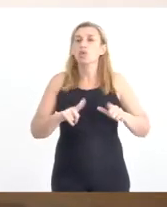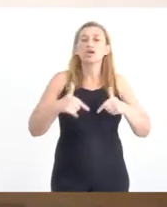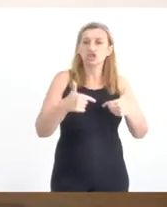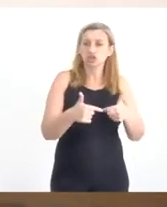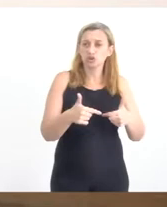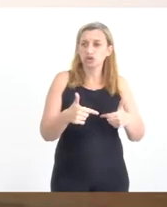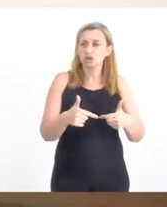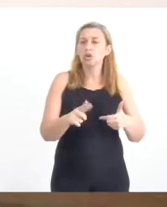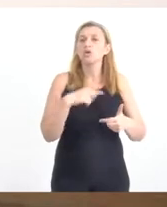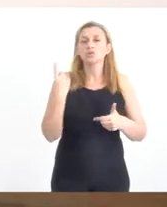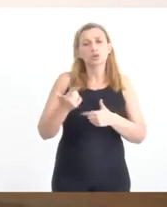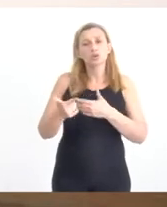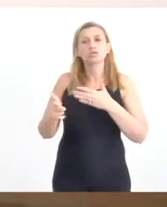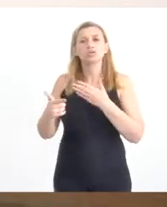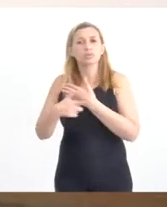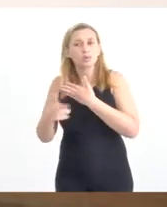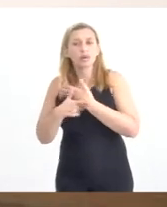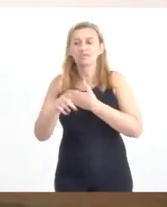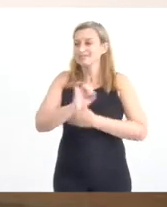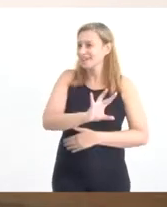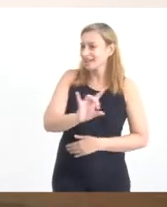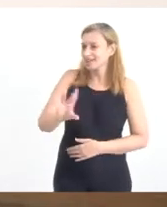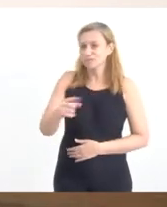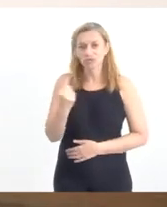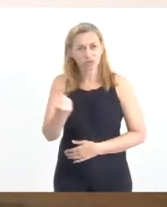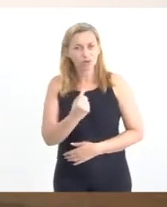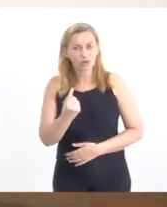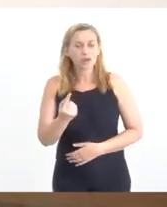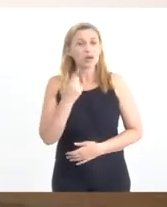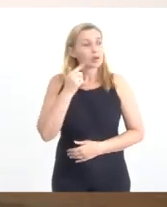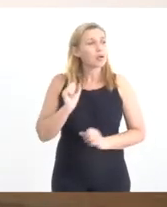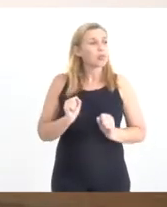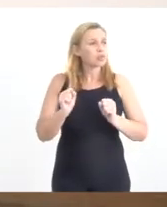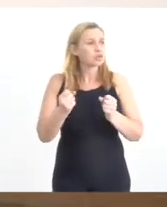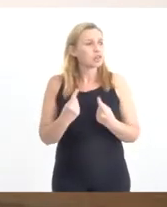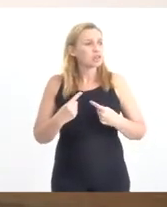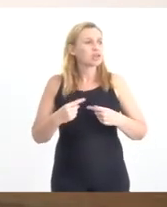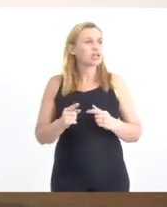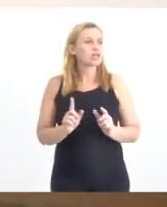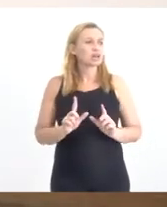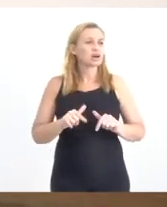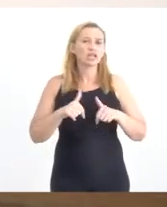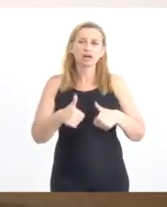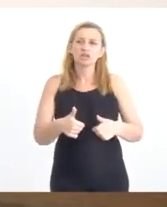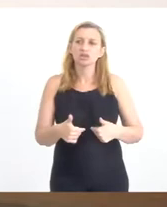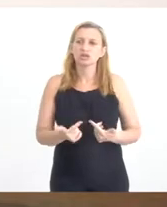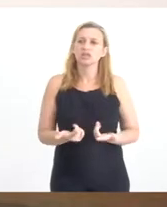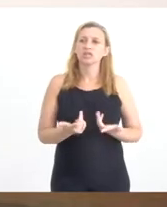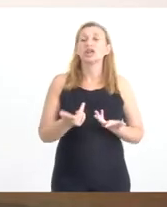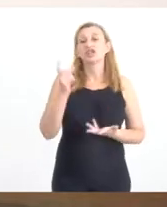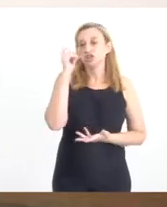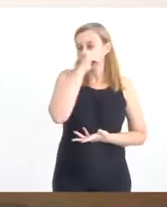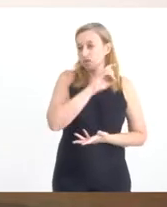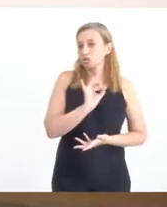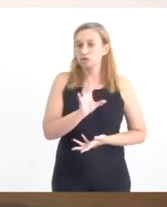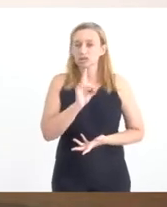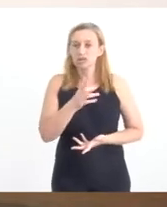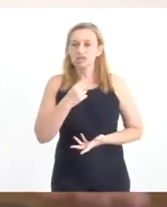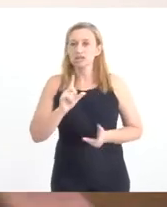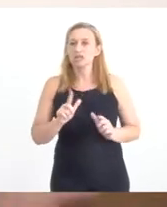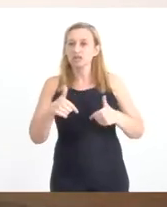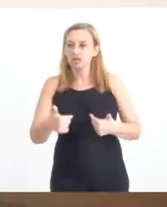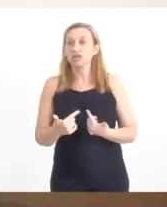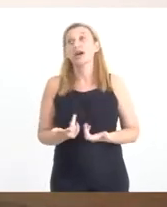Qual é o nosso papel o papel de cada um né Para a gente poder enfrentar que é muito difícil enfrentar sozinhas